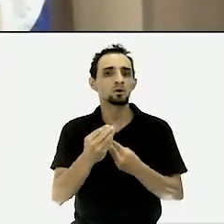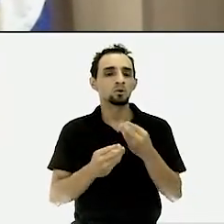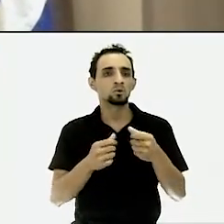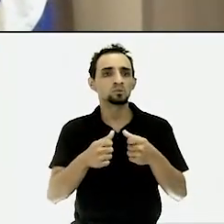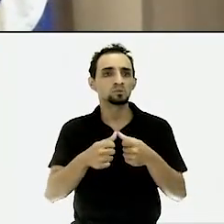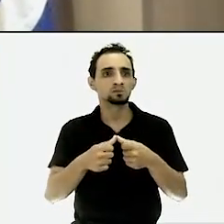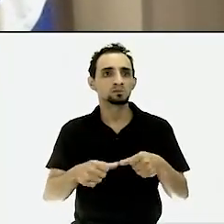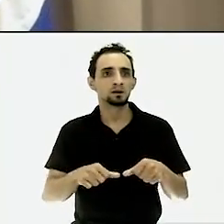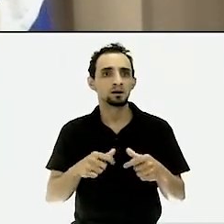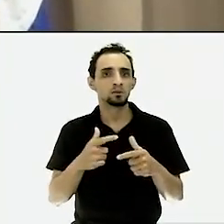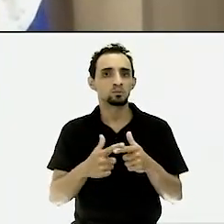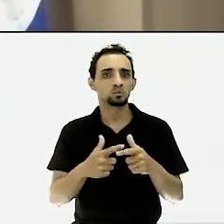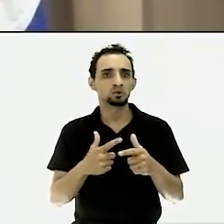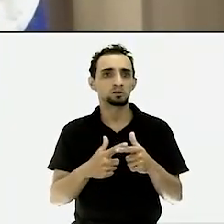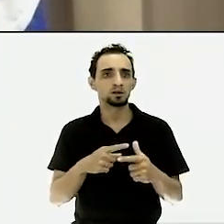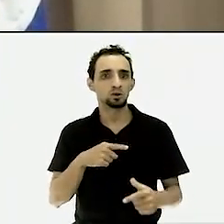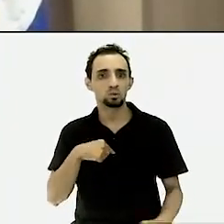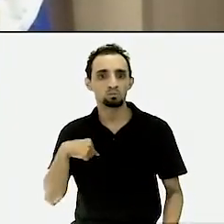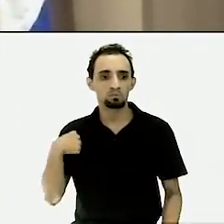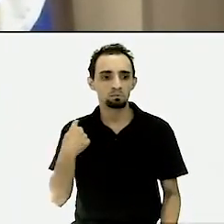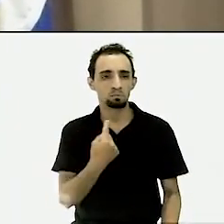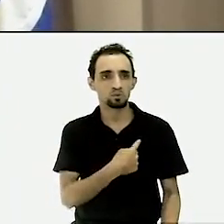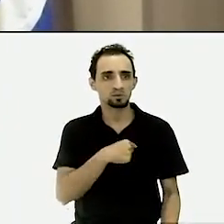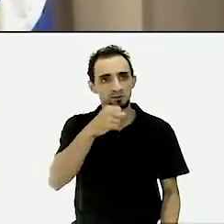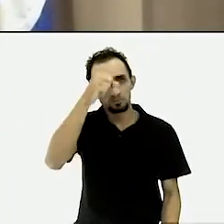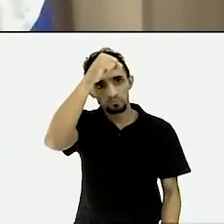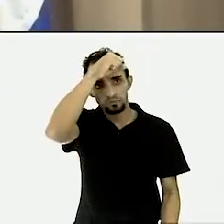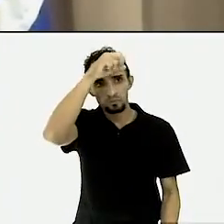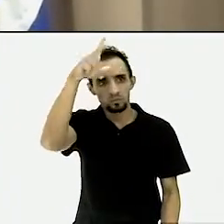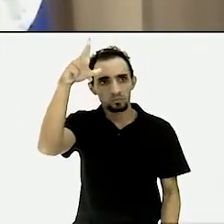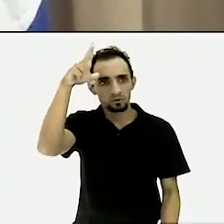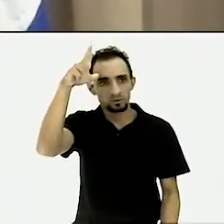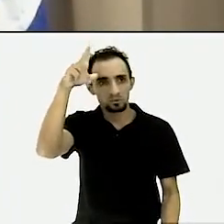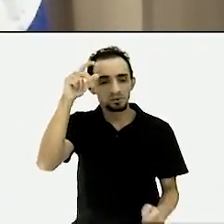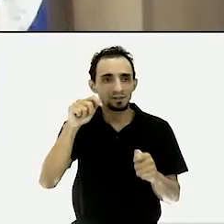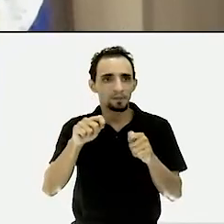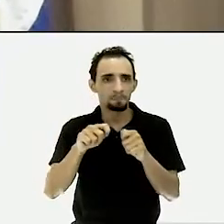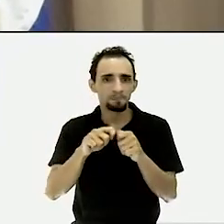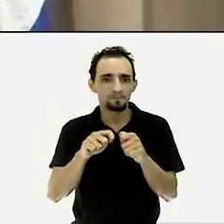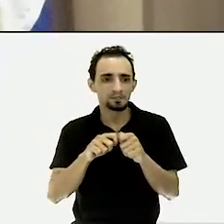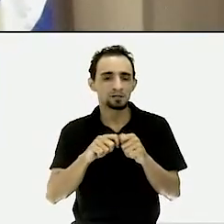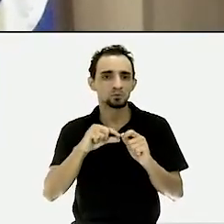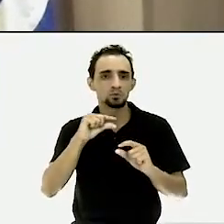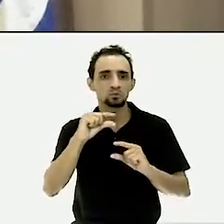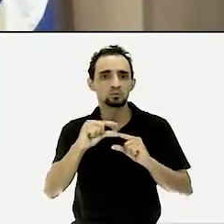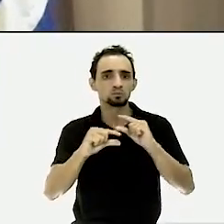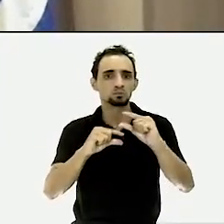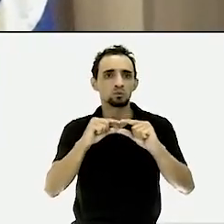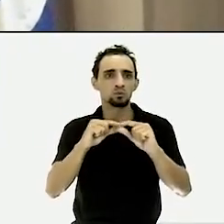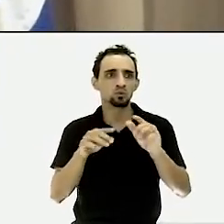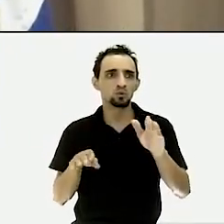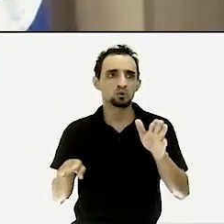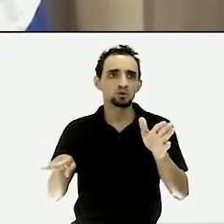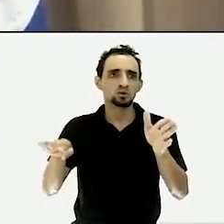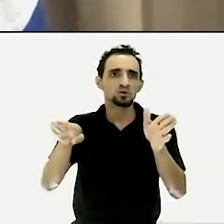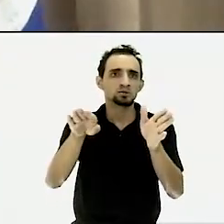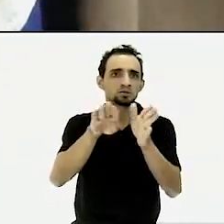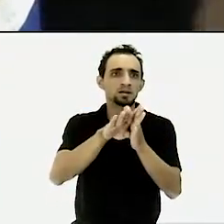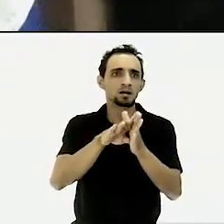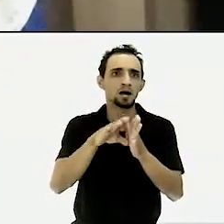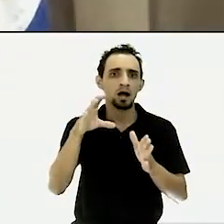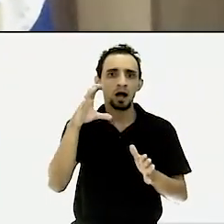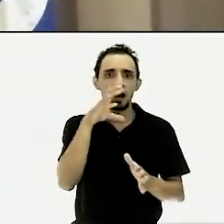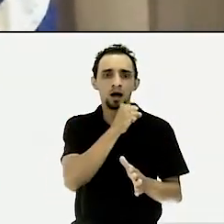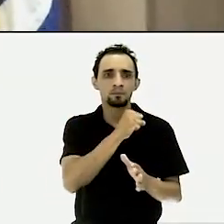obsessão cuidar da saúde das pessoas. Eu gosto de futebol, eu gosto de esporte, eu gosto de tudo.